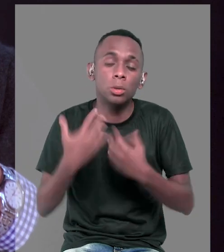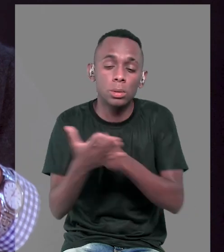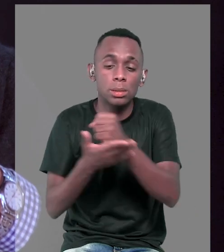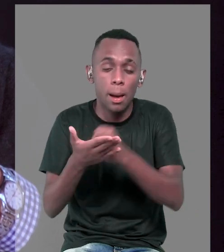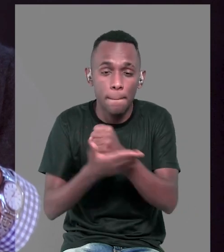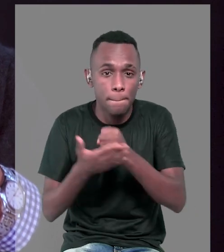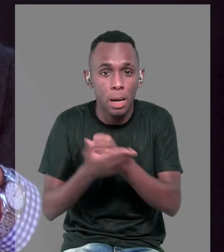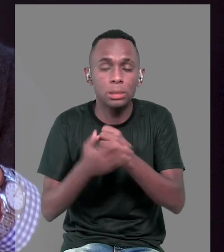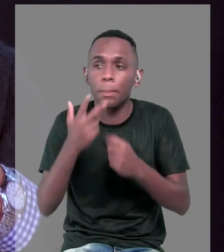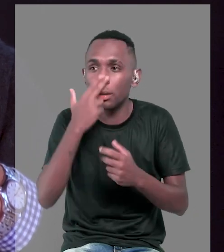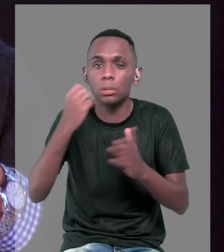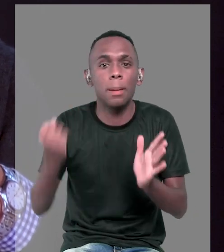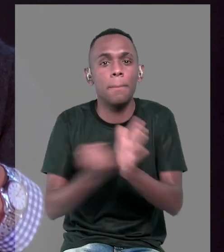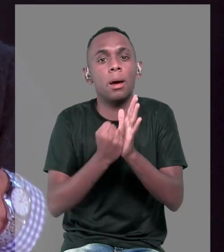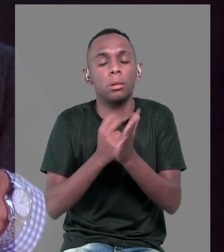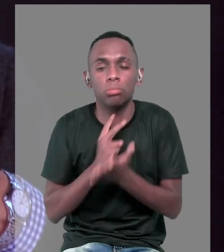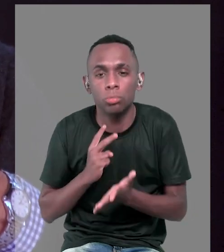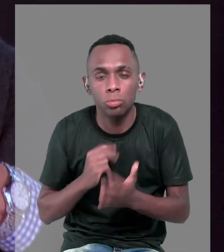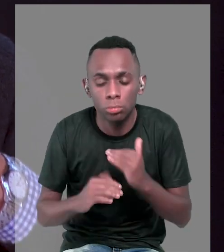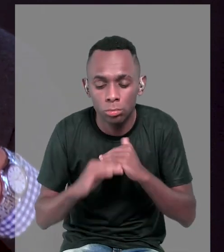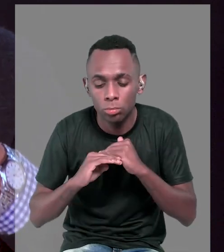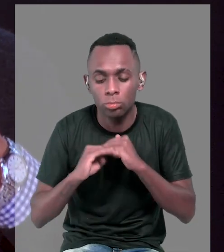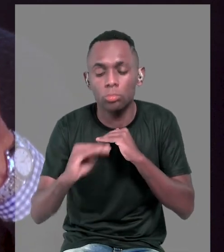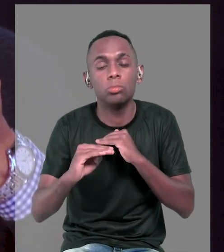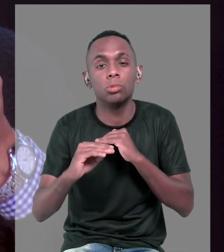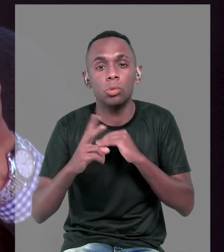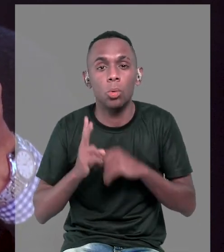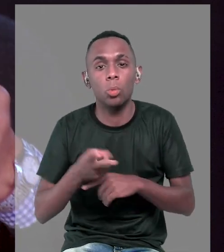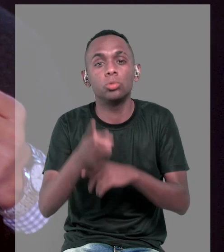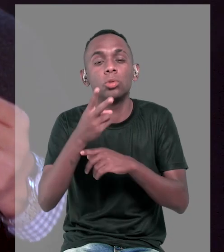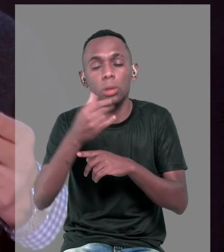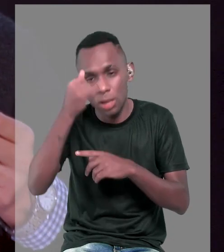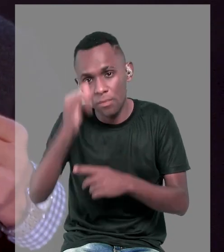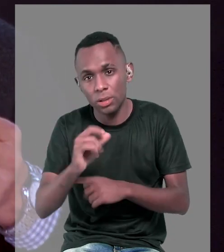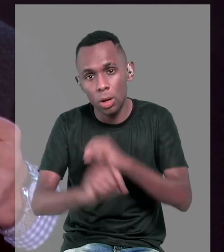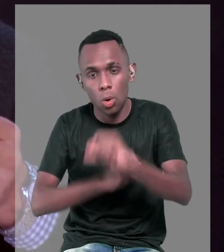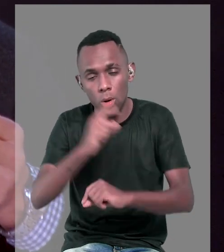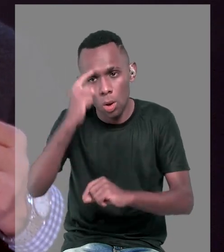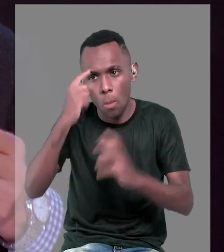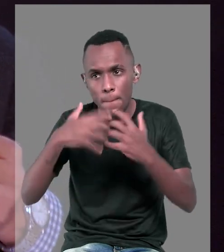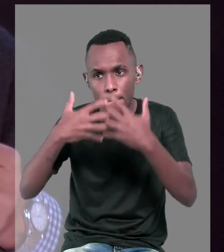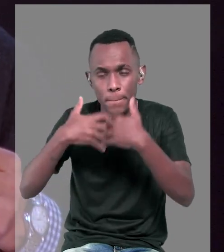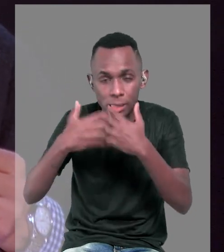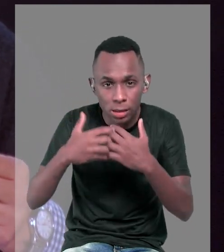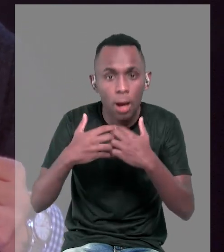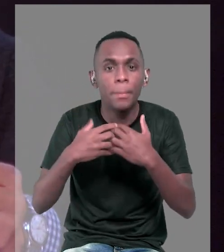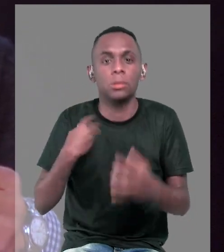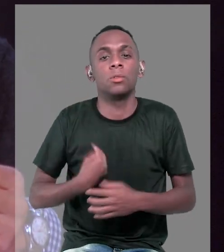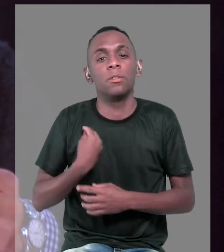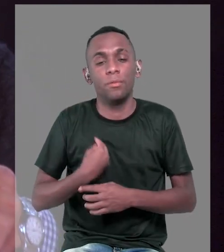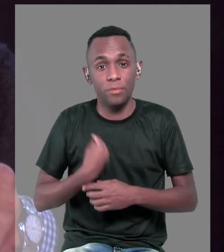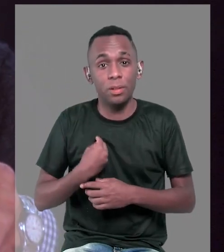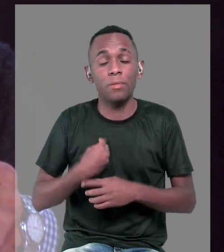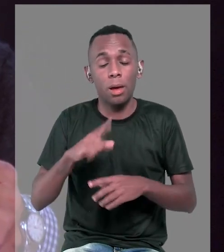essa membrana e impedindo que o pensamento viva ali. A técnica